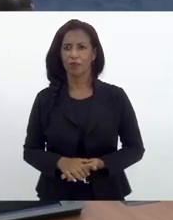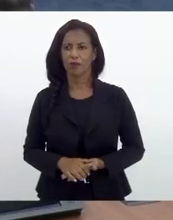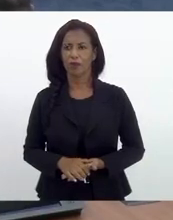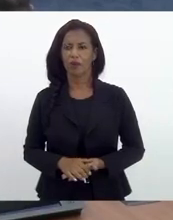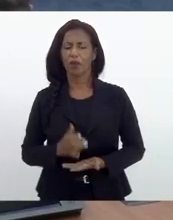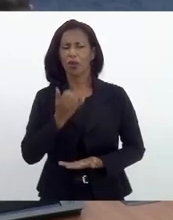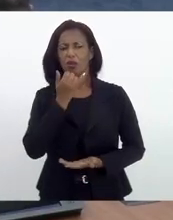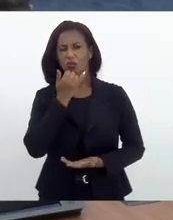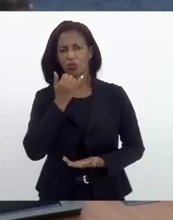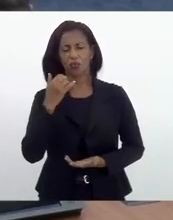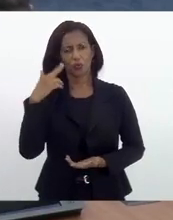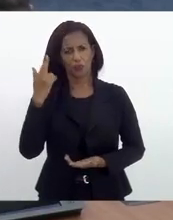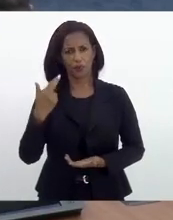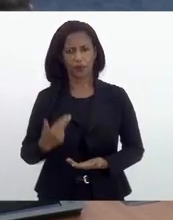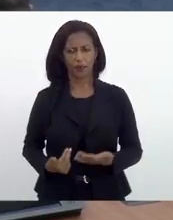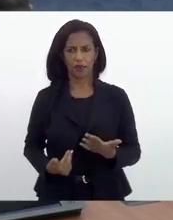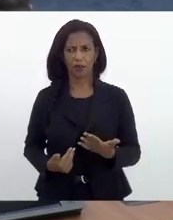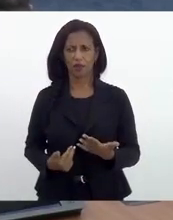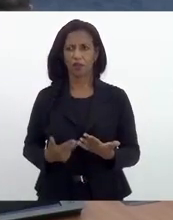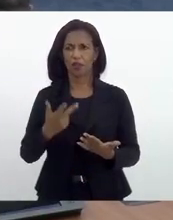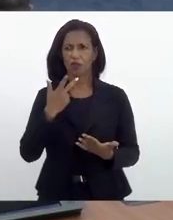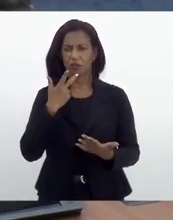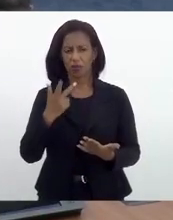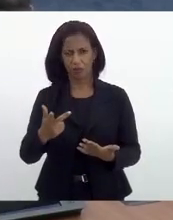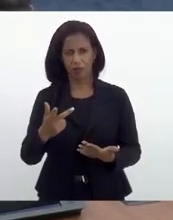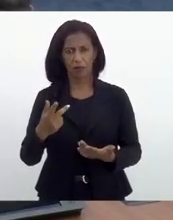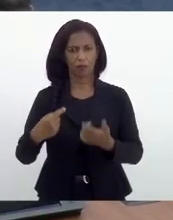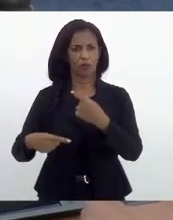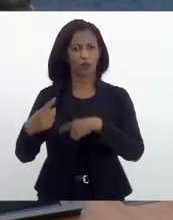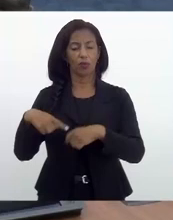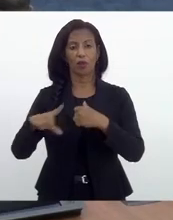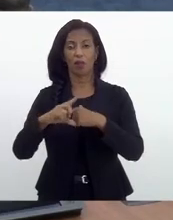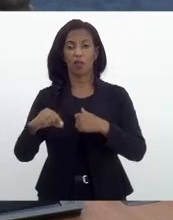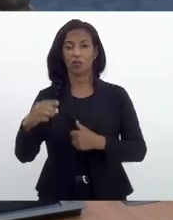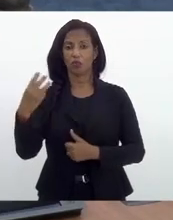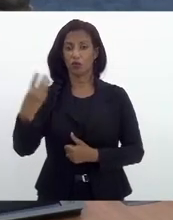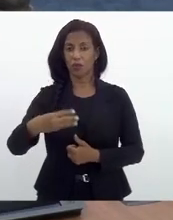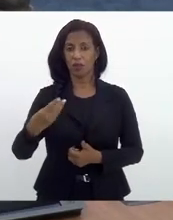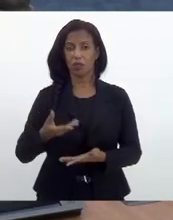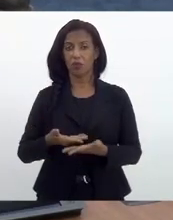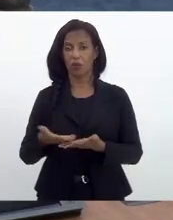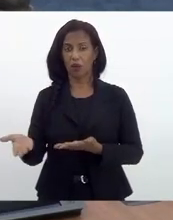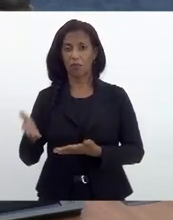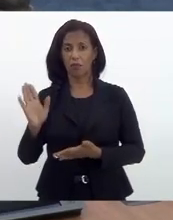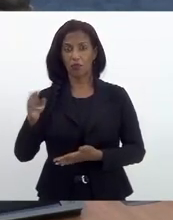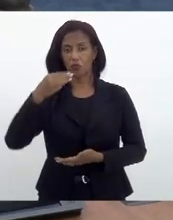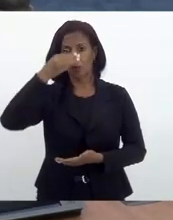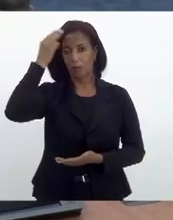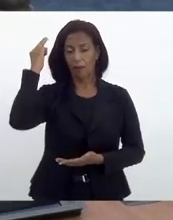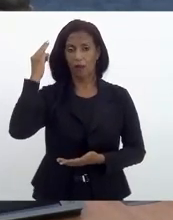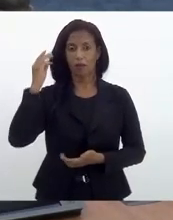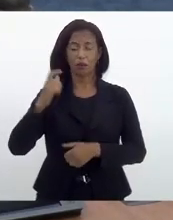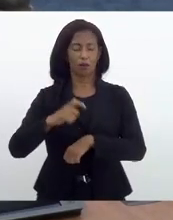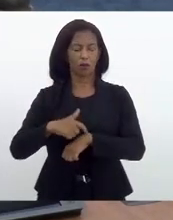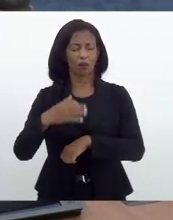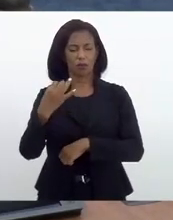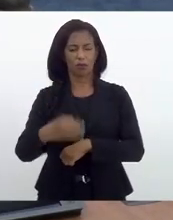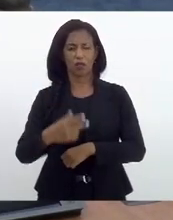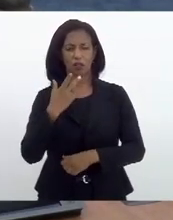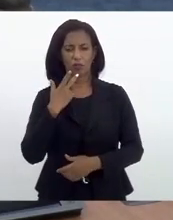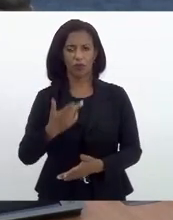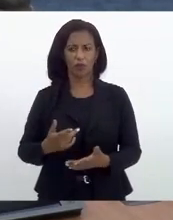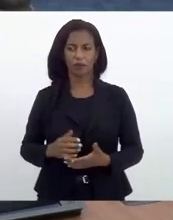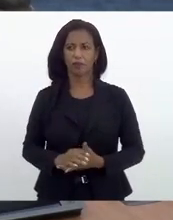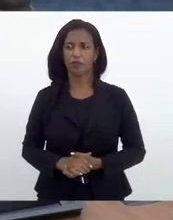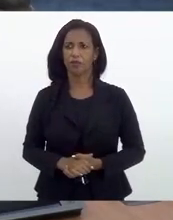desculpa Renata já falamos não vamos voltar que a questão do artigo terceiro eu tenho encaminhamento com o Márcio mas no momento propício eu falo deputada Renata